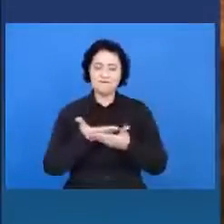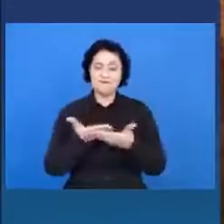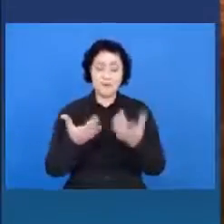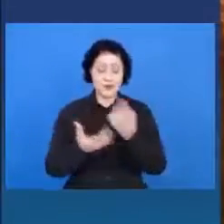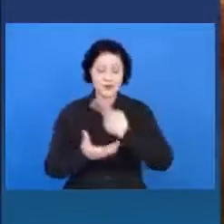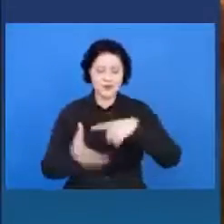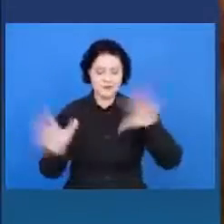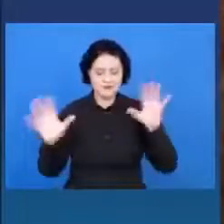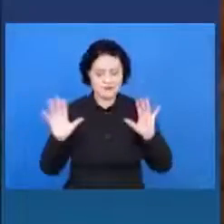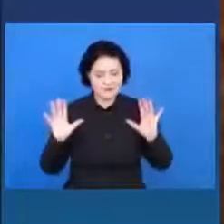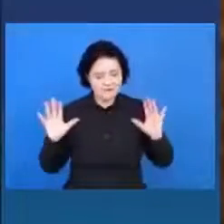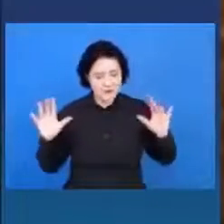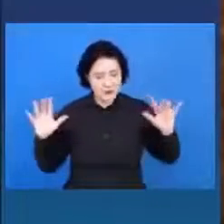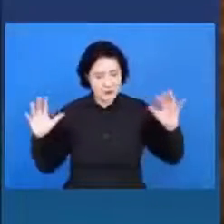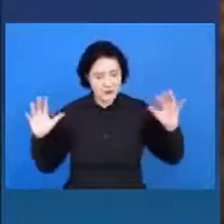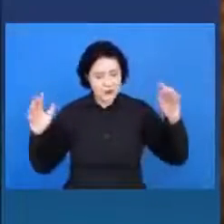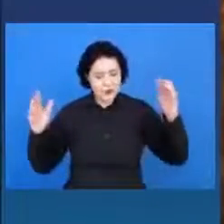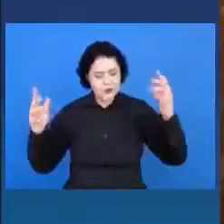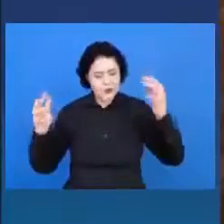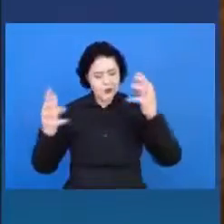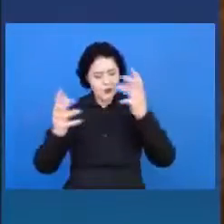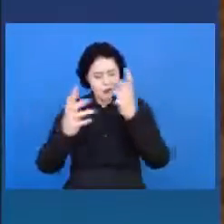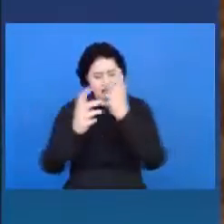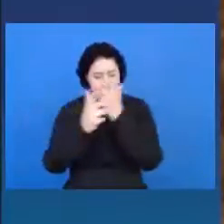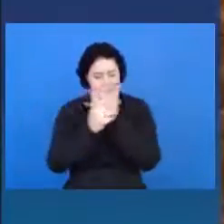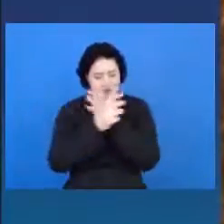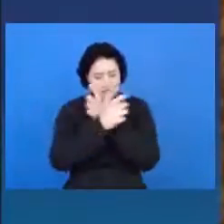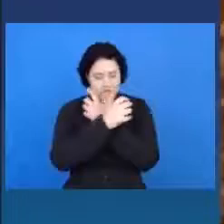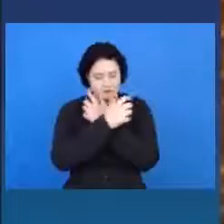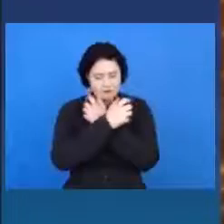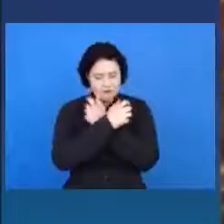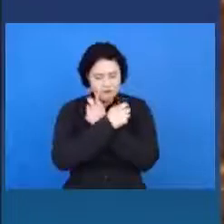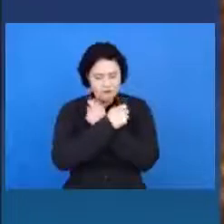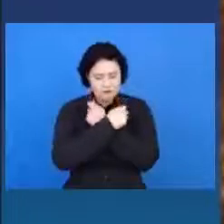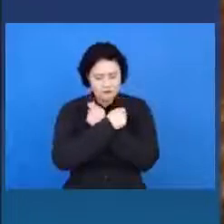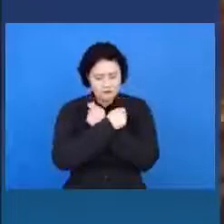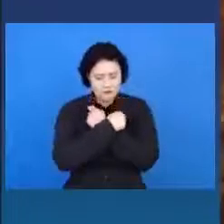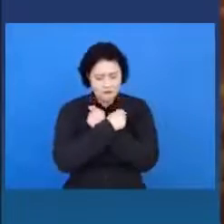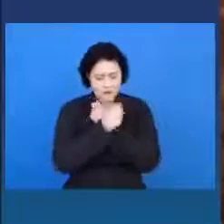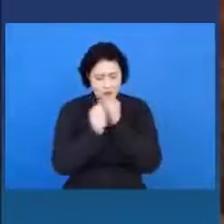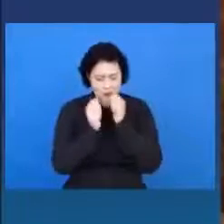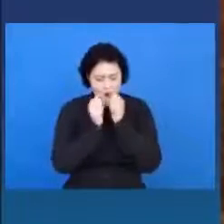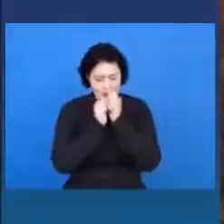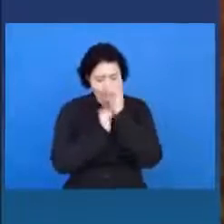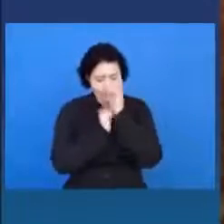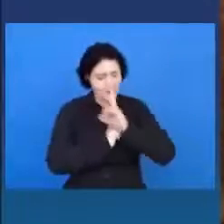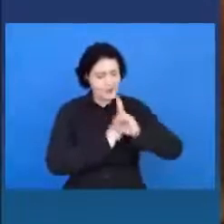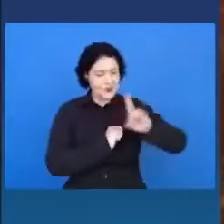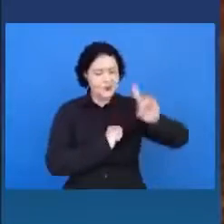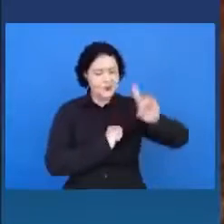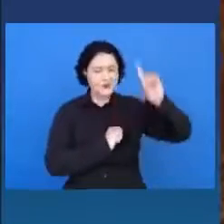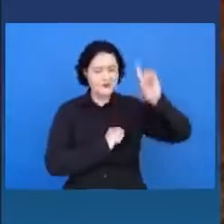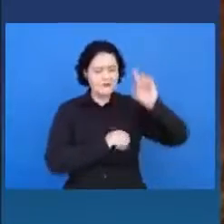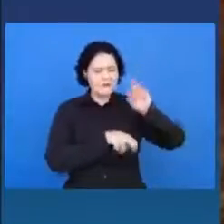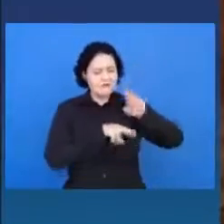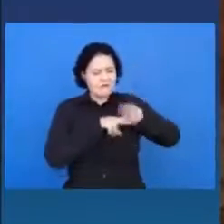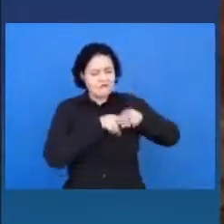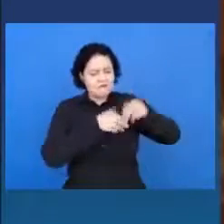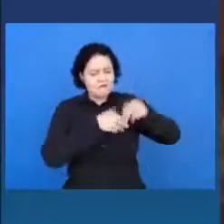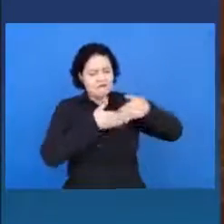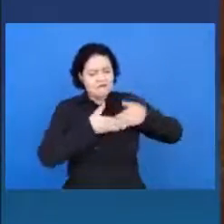seremos abraçados acolhidos no colo desse pai Divino nos sentiremos